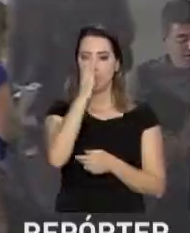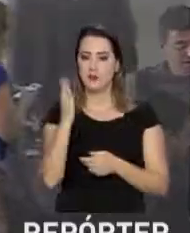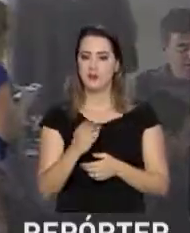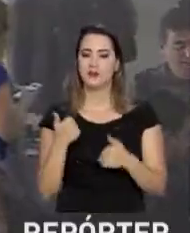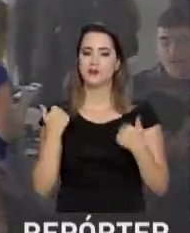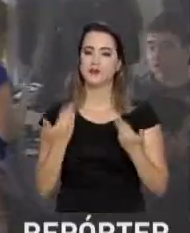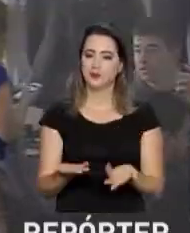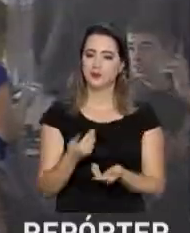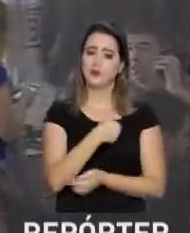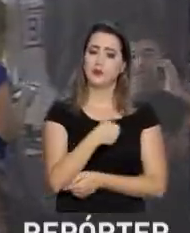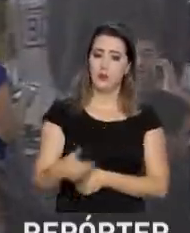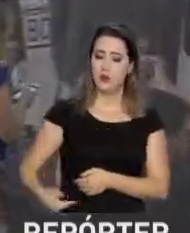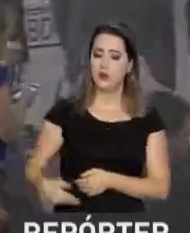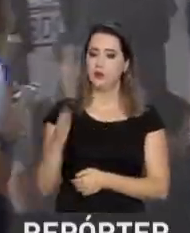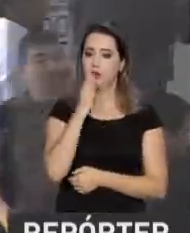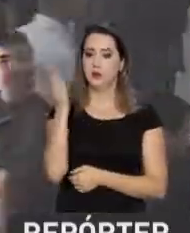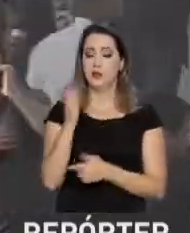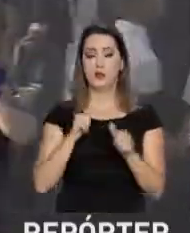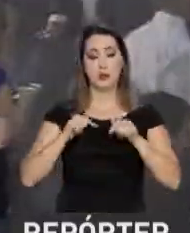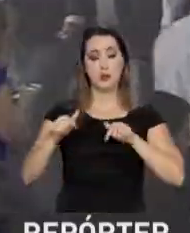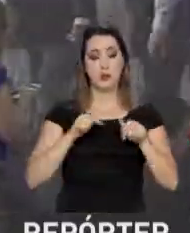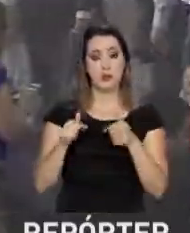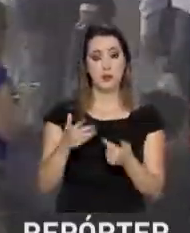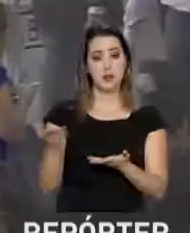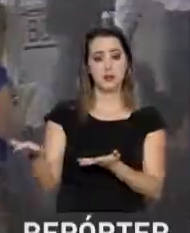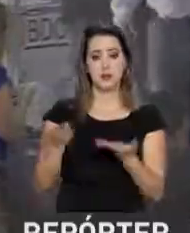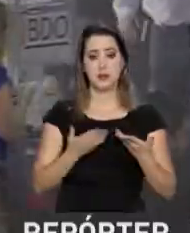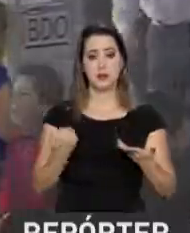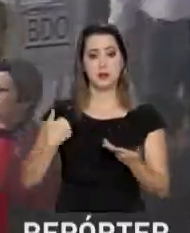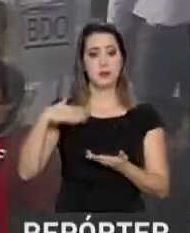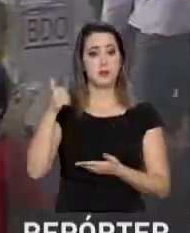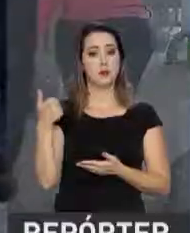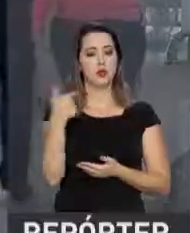governo brasileiro trabalha para que o país receba cerca de